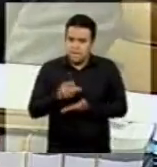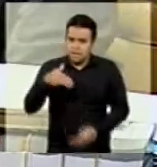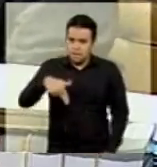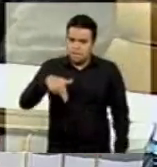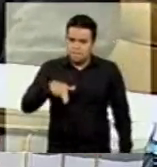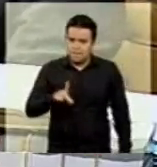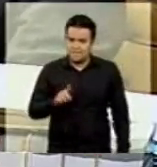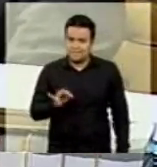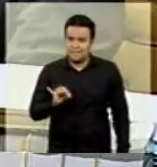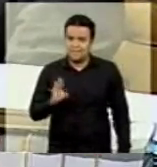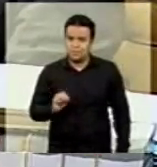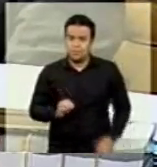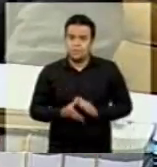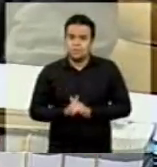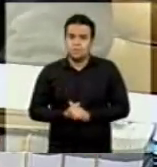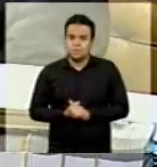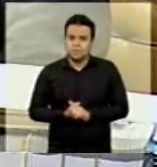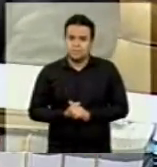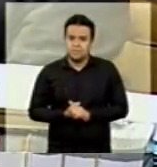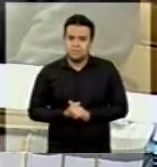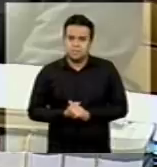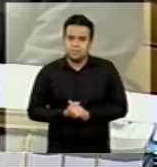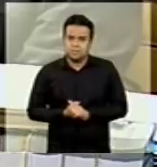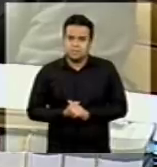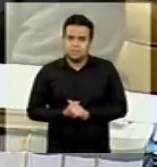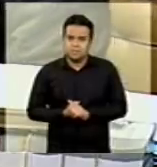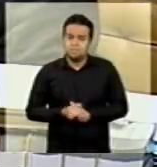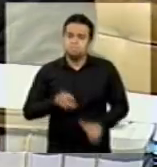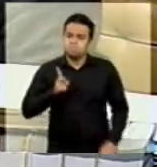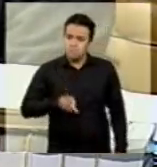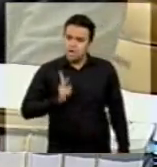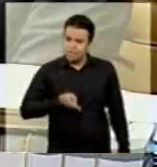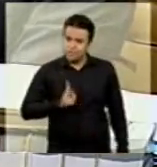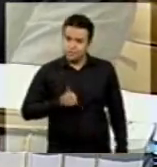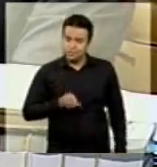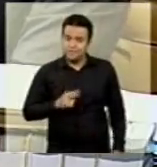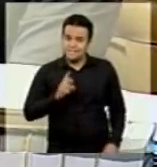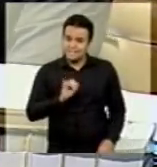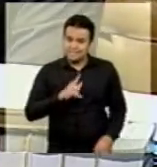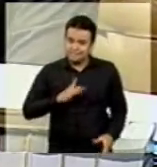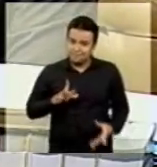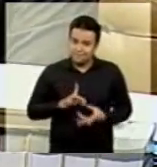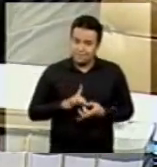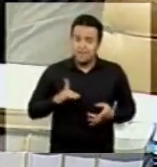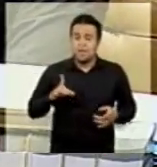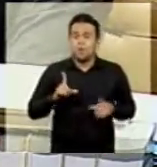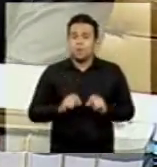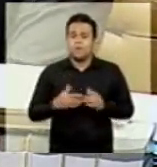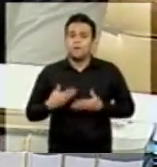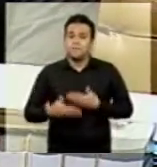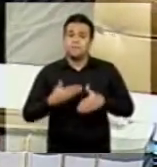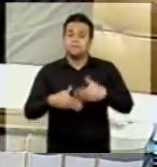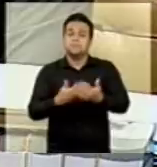no exercício do mandato. E mais do que isso, mantiver vinculação com o